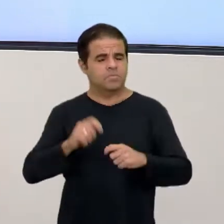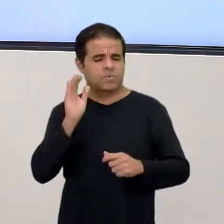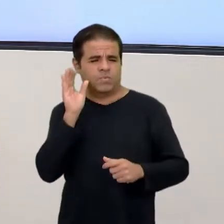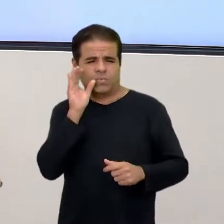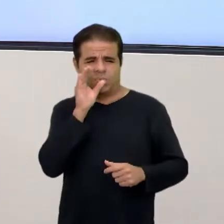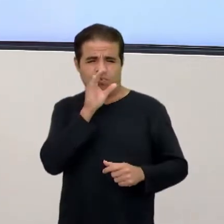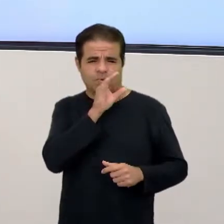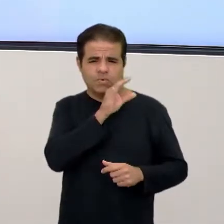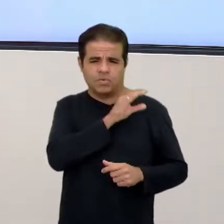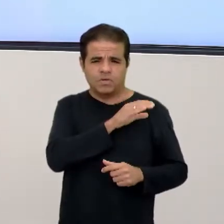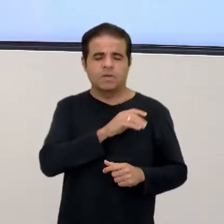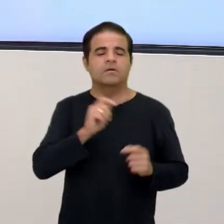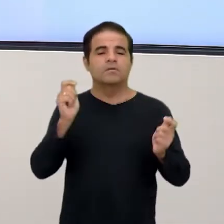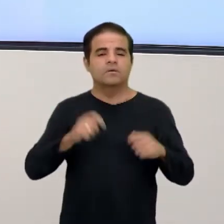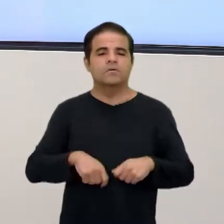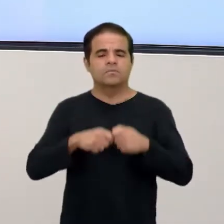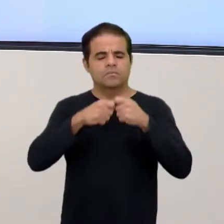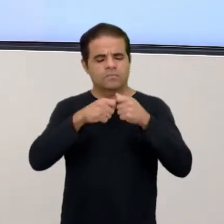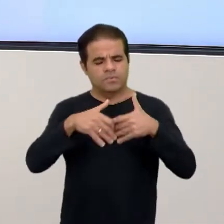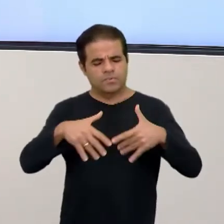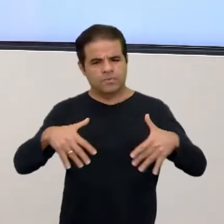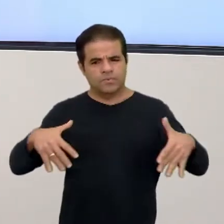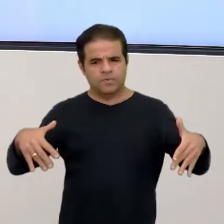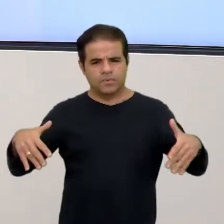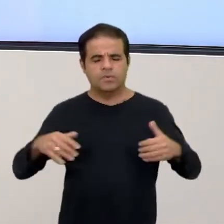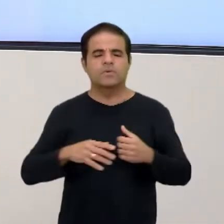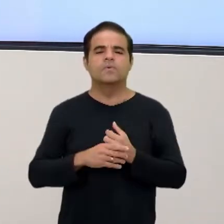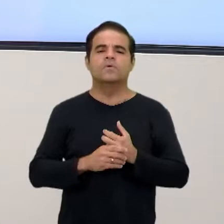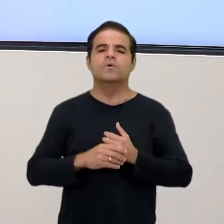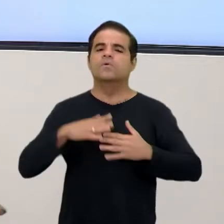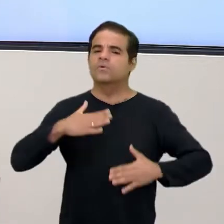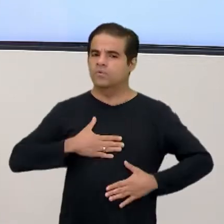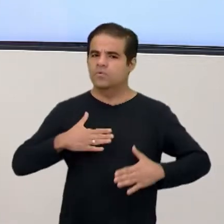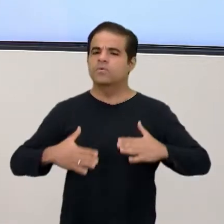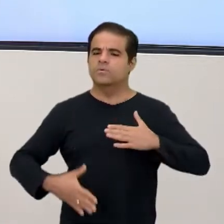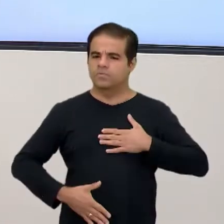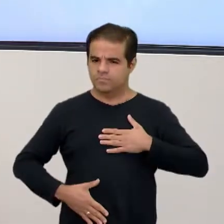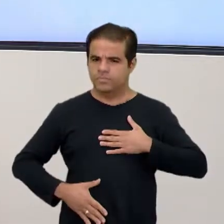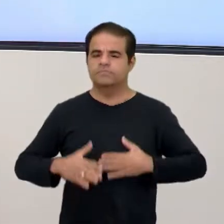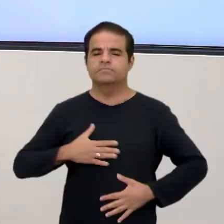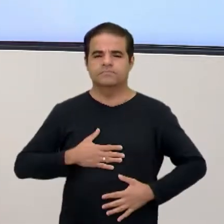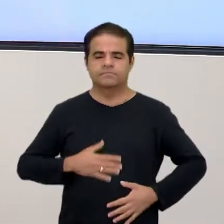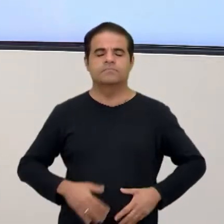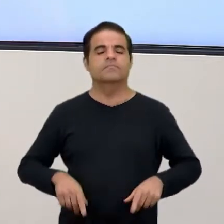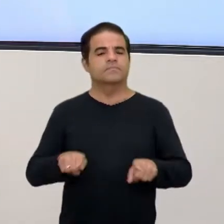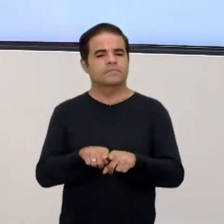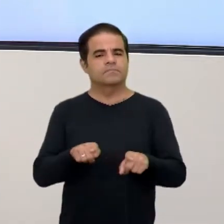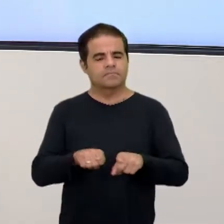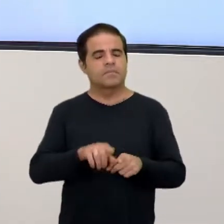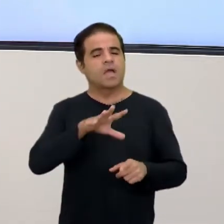uma região ou um fluido ou um corpo, né? Tanto quanto para